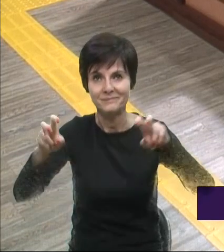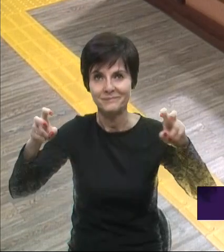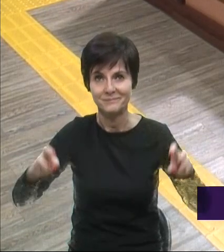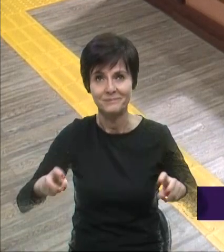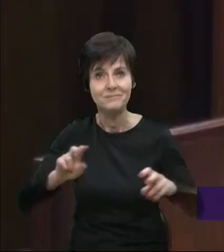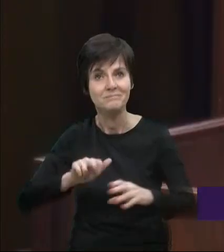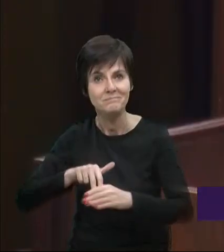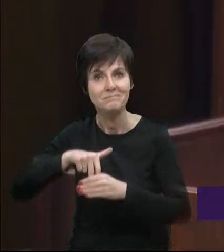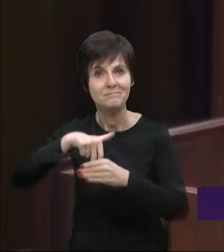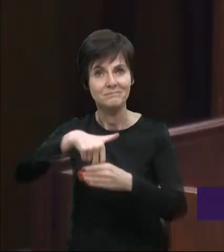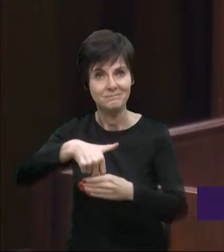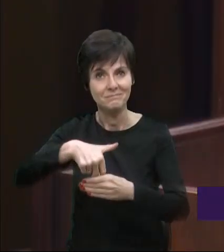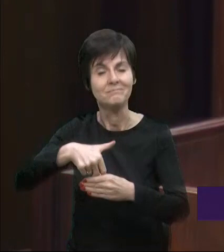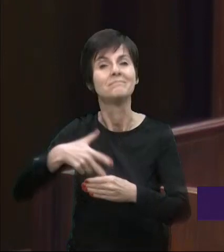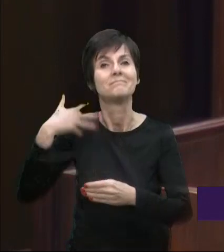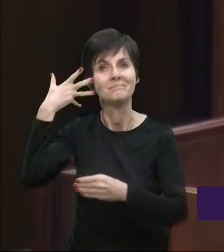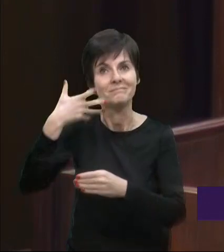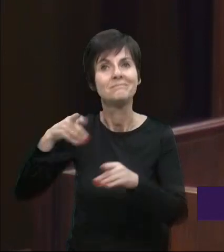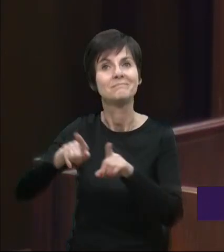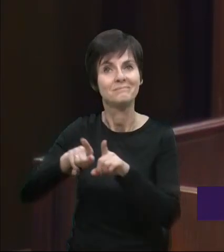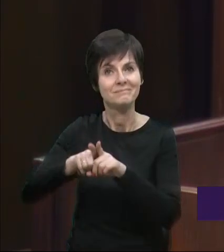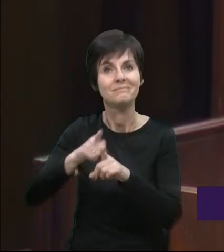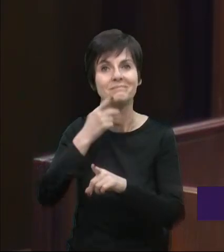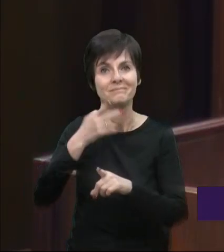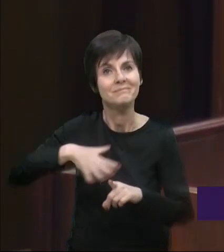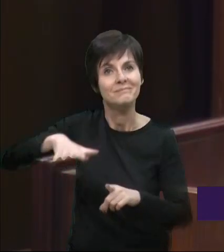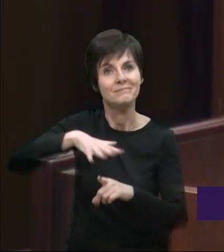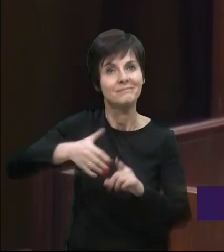pude também me pronunciar um pouquinho e falar a respeito.